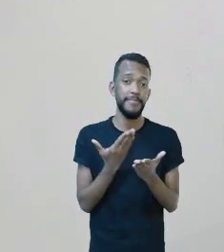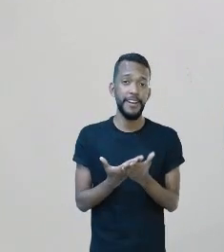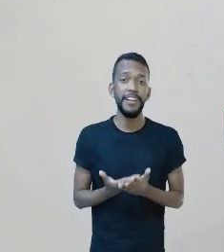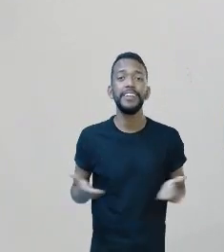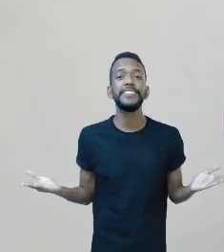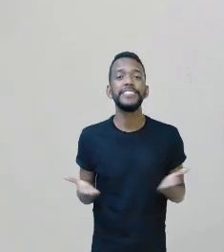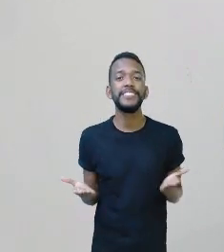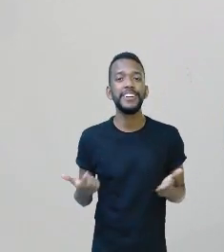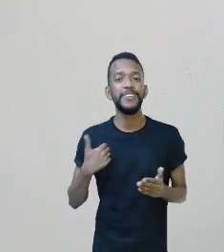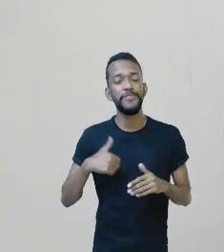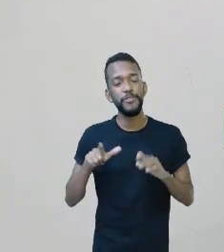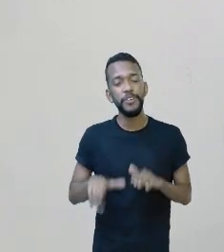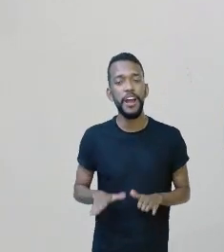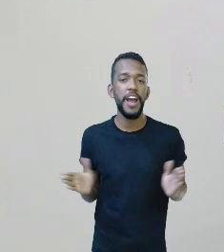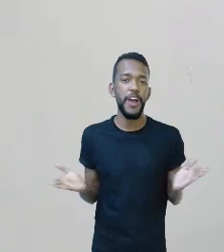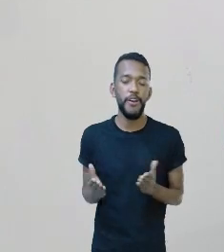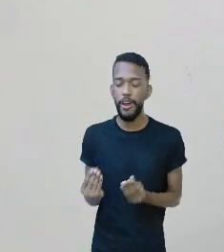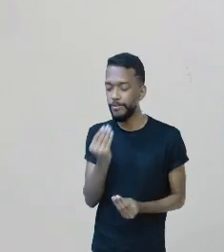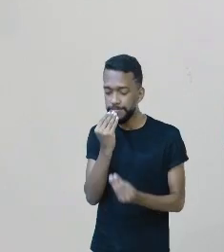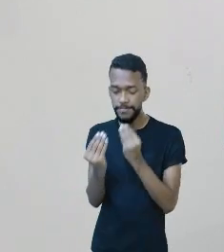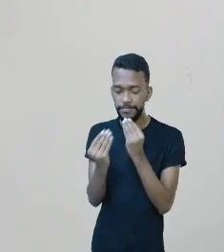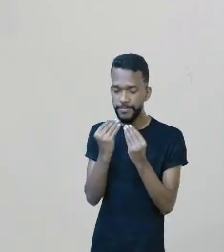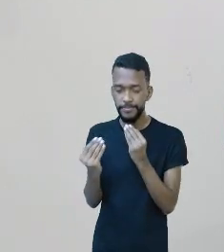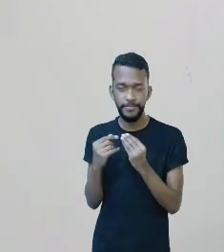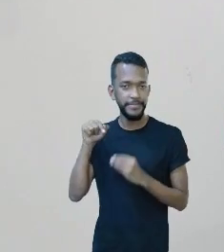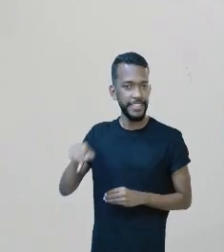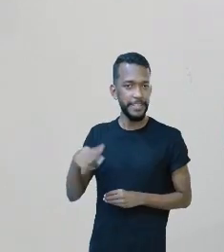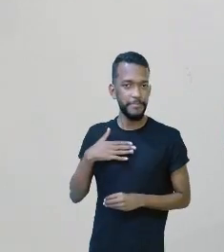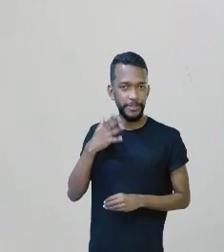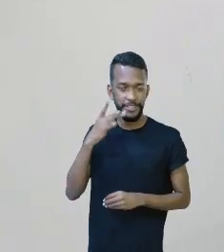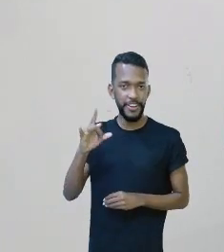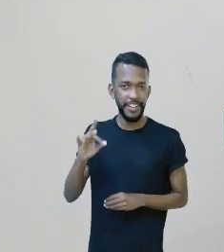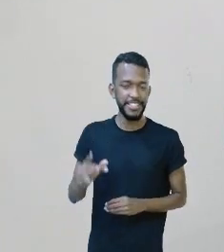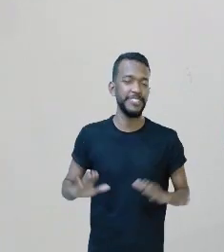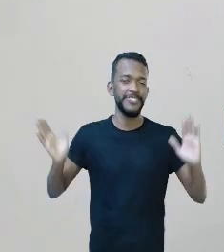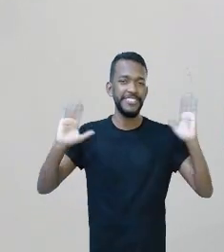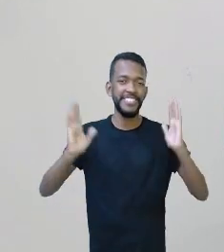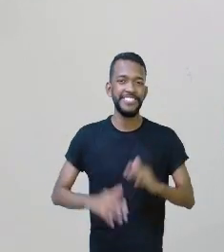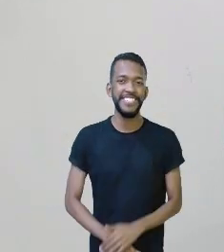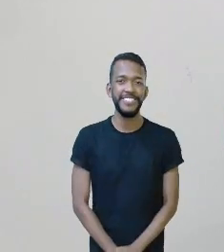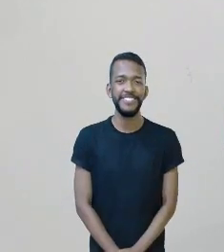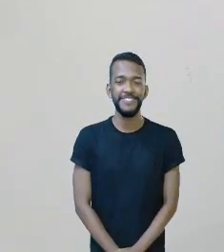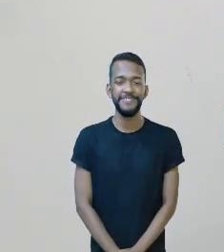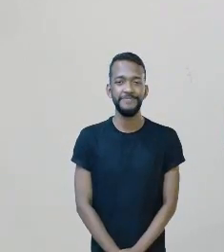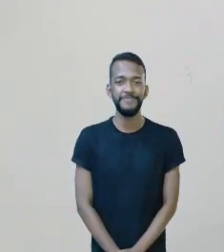aula. Por hora, eu vou ficar aqui comendo o meu salgadinho, tá? Tchau, tchau!